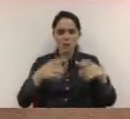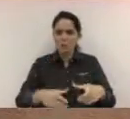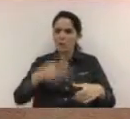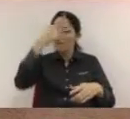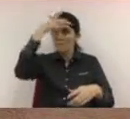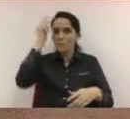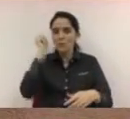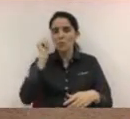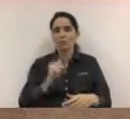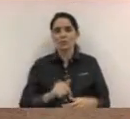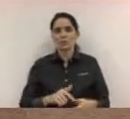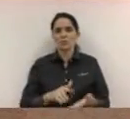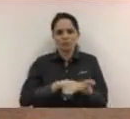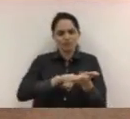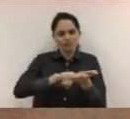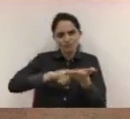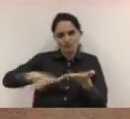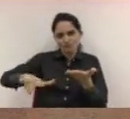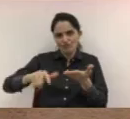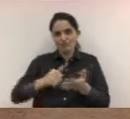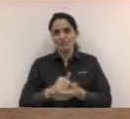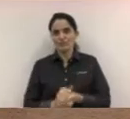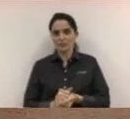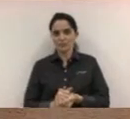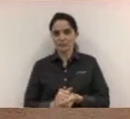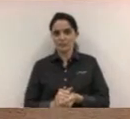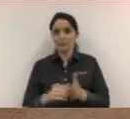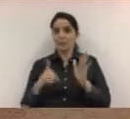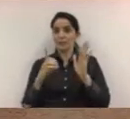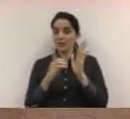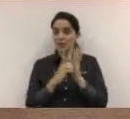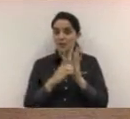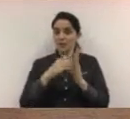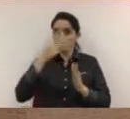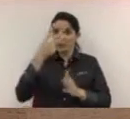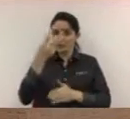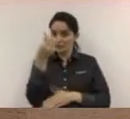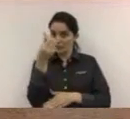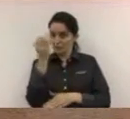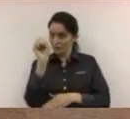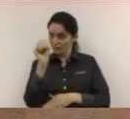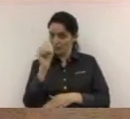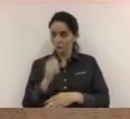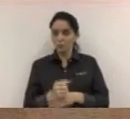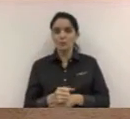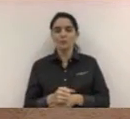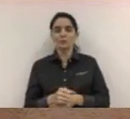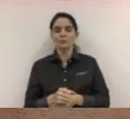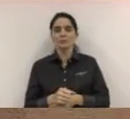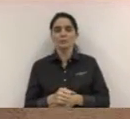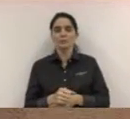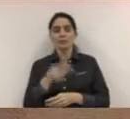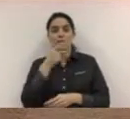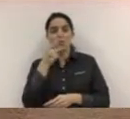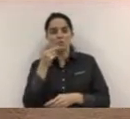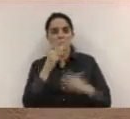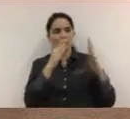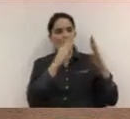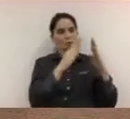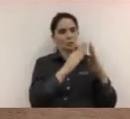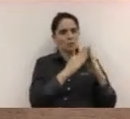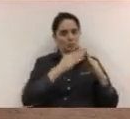No ano de 2008, o decreto número 388 tombou de forma provisória todos os imóveis públicos ou particulares